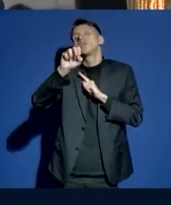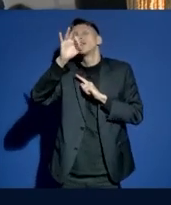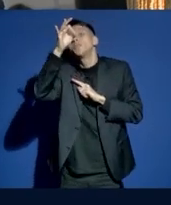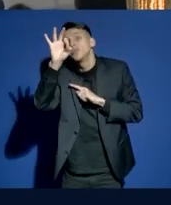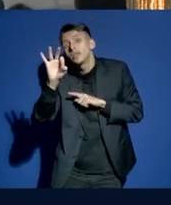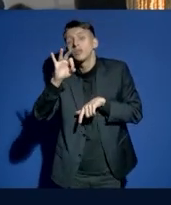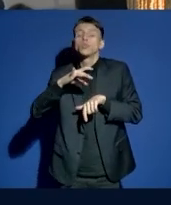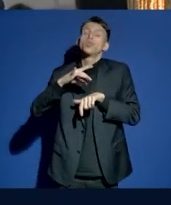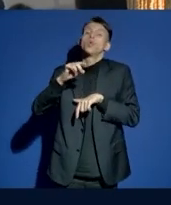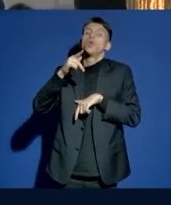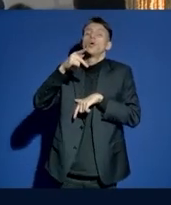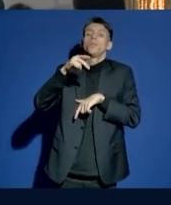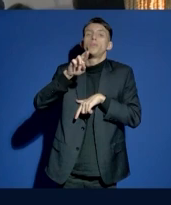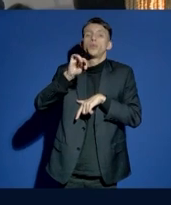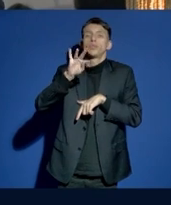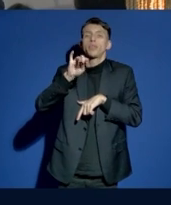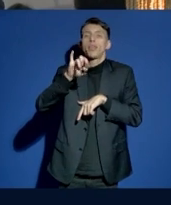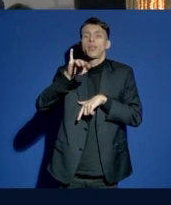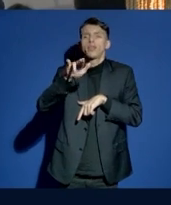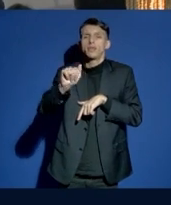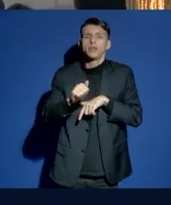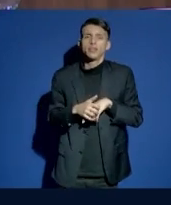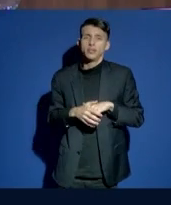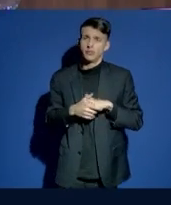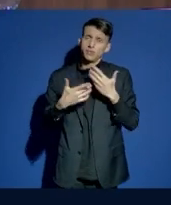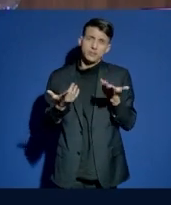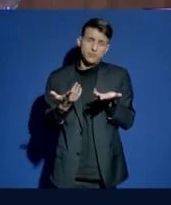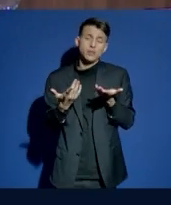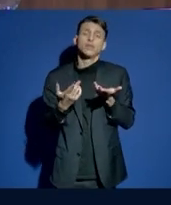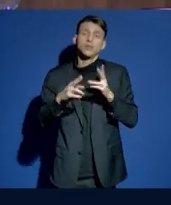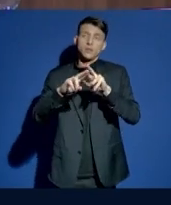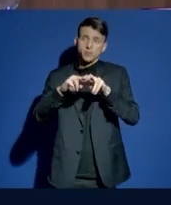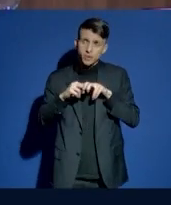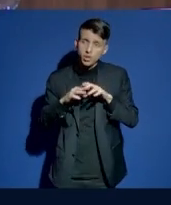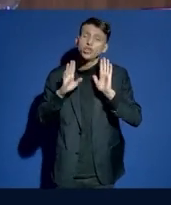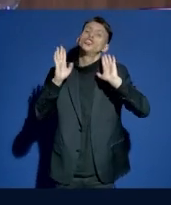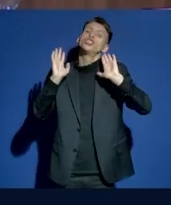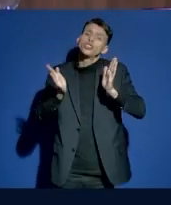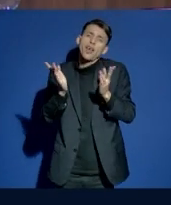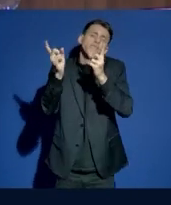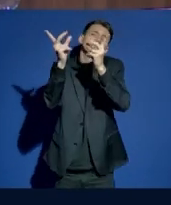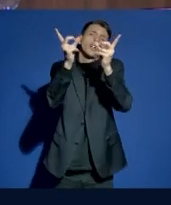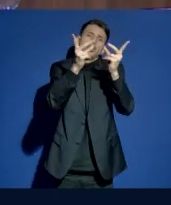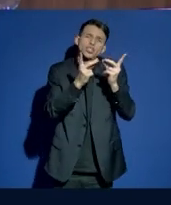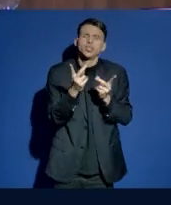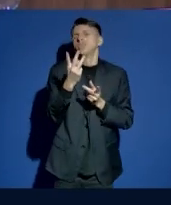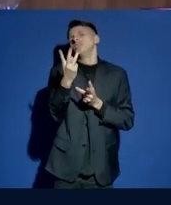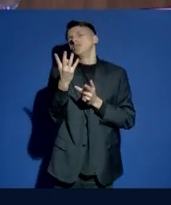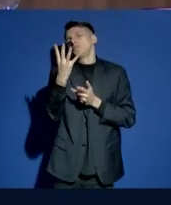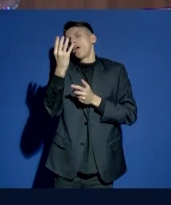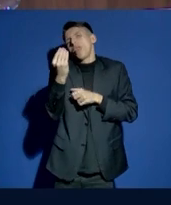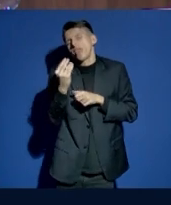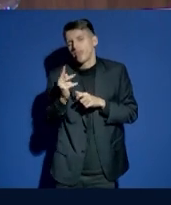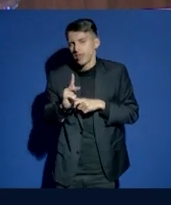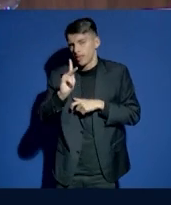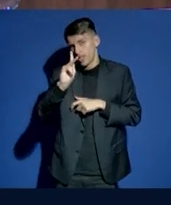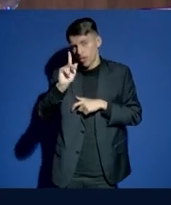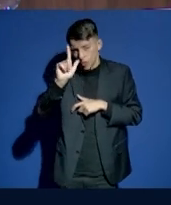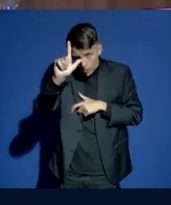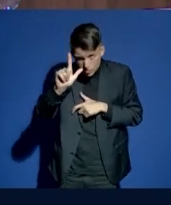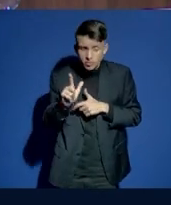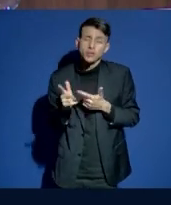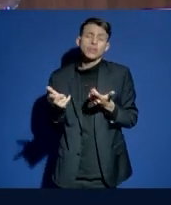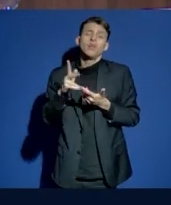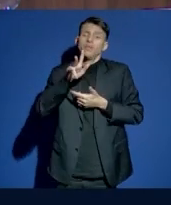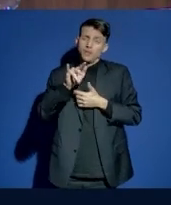vejo que eles vão crescer em carne suína. O consumo per capita já é alto, já é 40 quilos, então não é por aí que vai